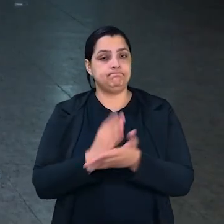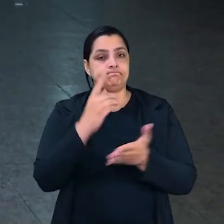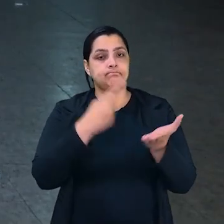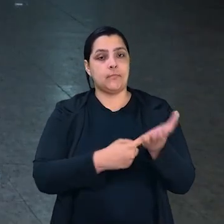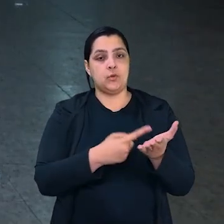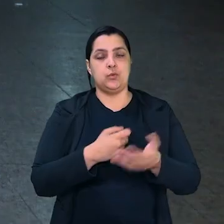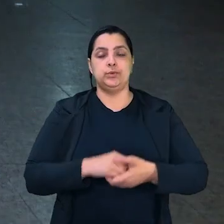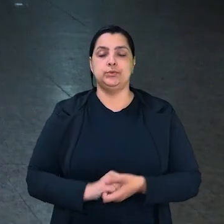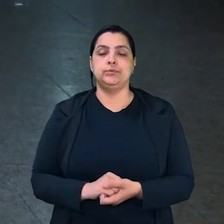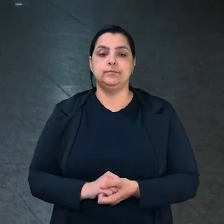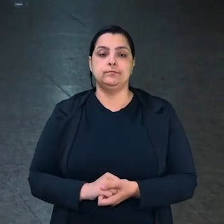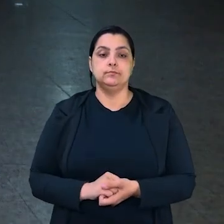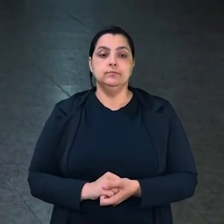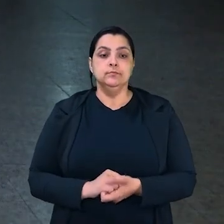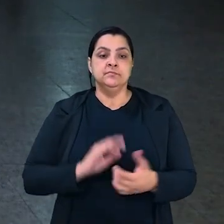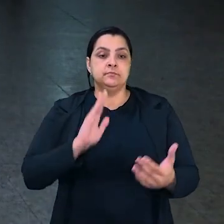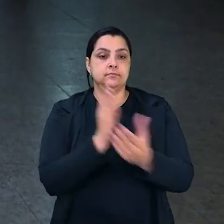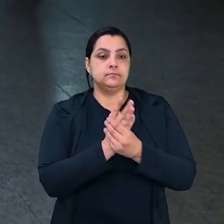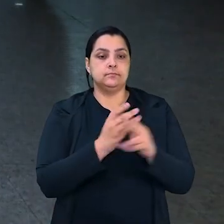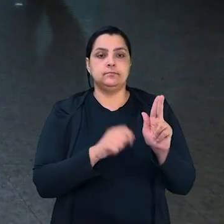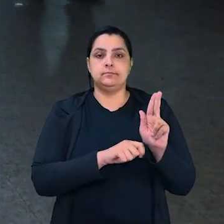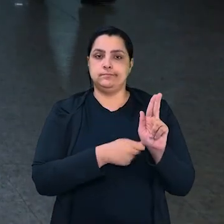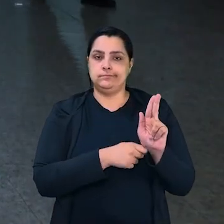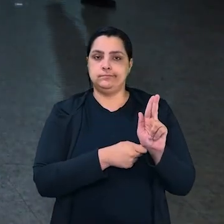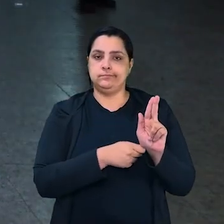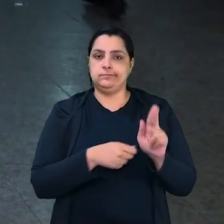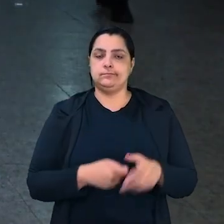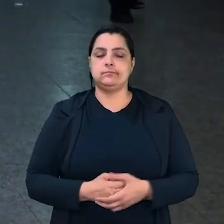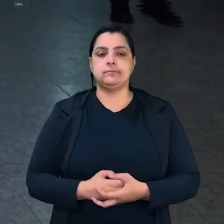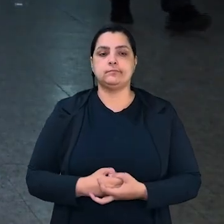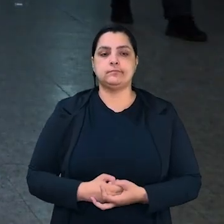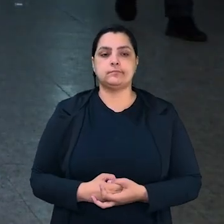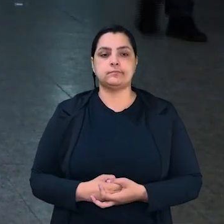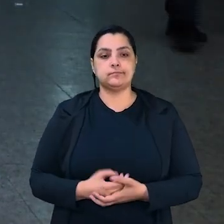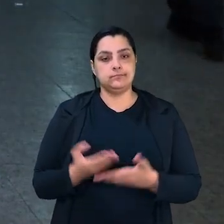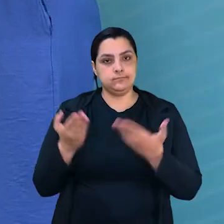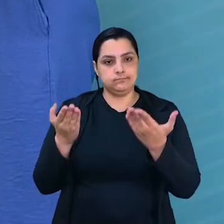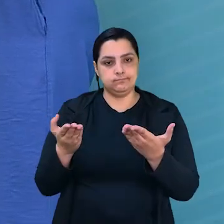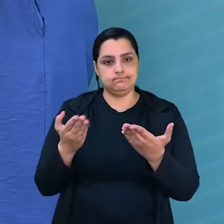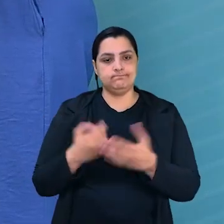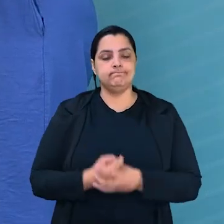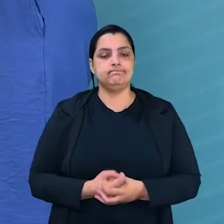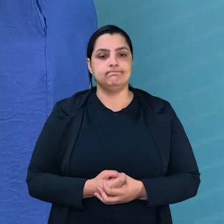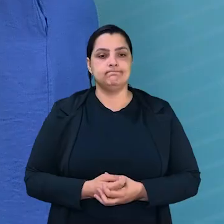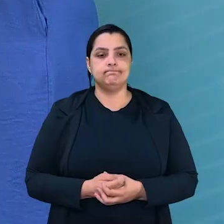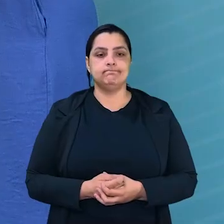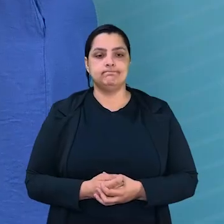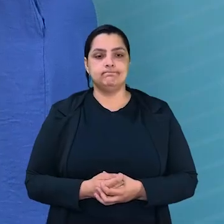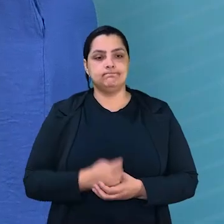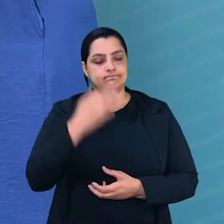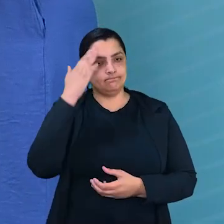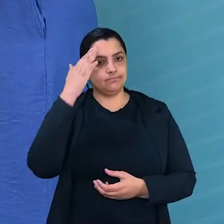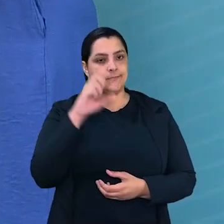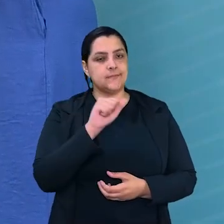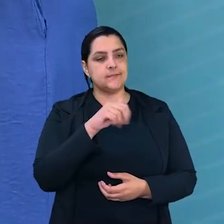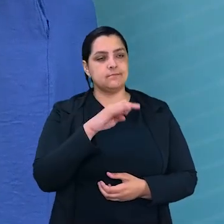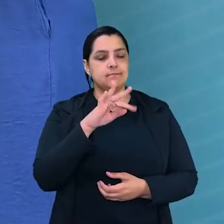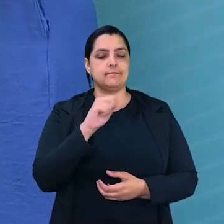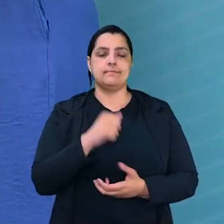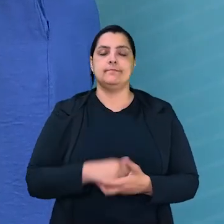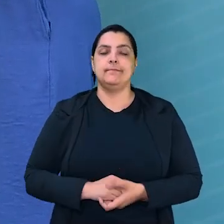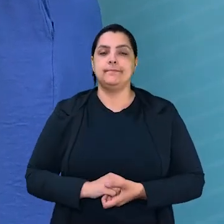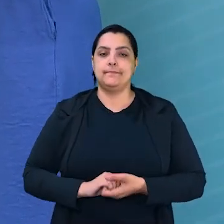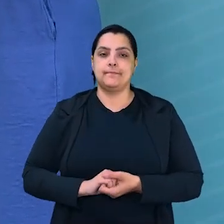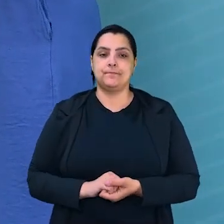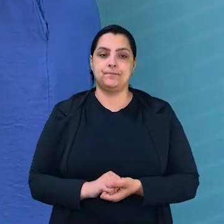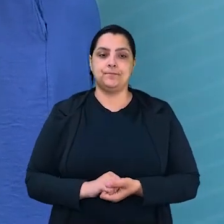que validou o acordo. O processo tramita em segredo de justiça. Volto com você no estúdio. Tá certo,